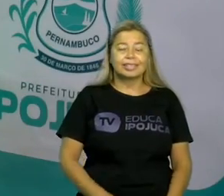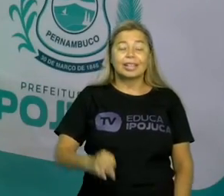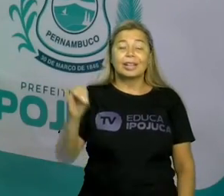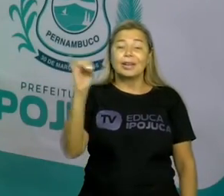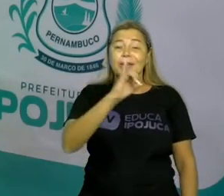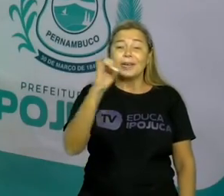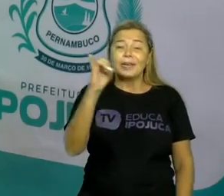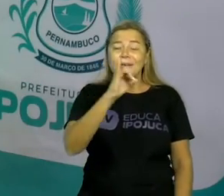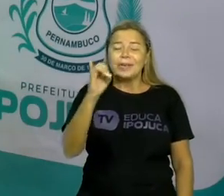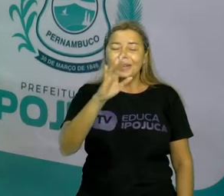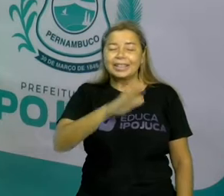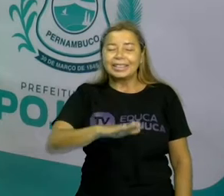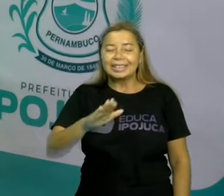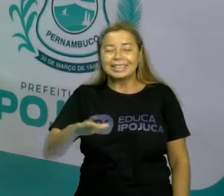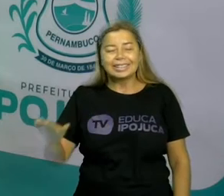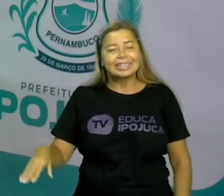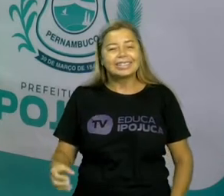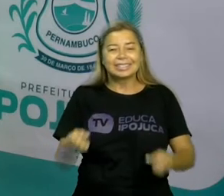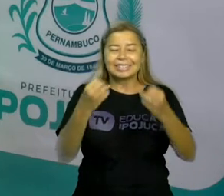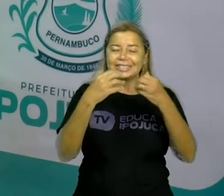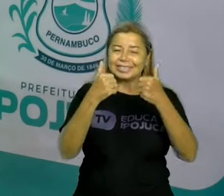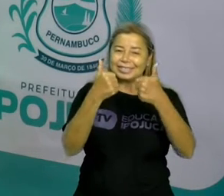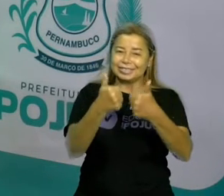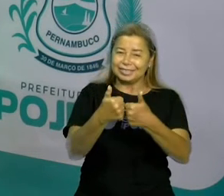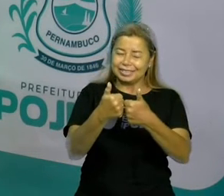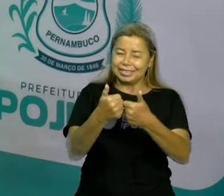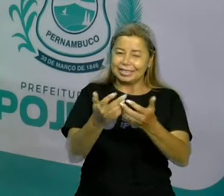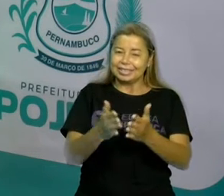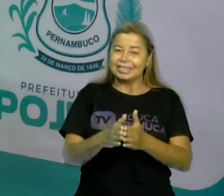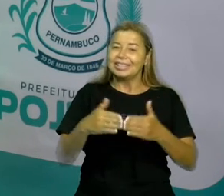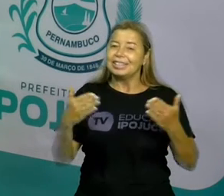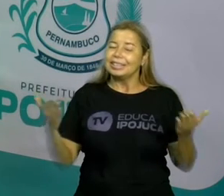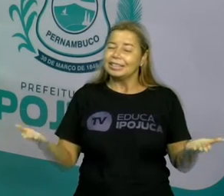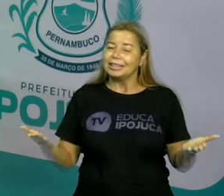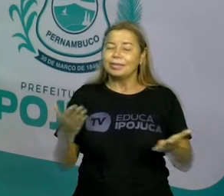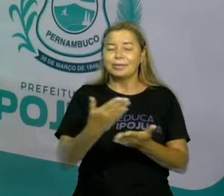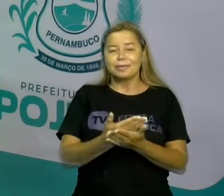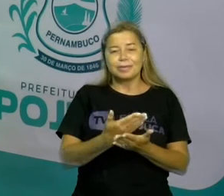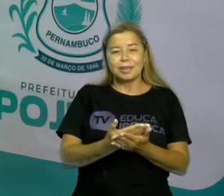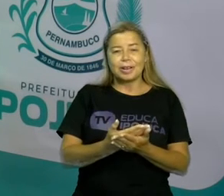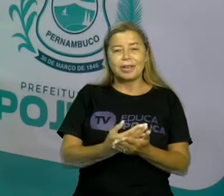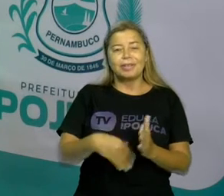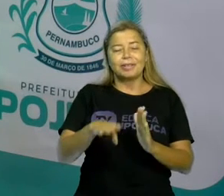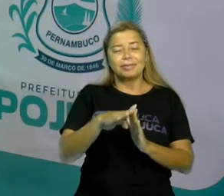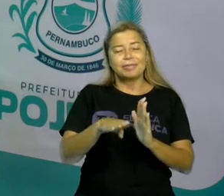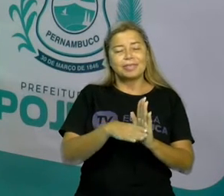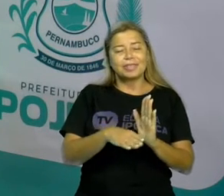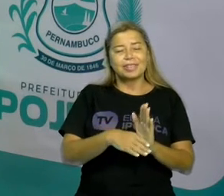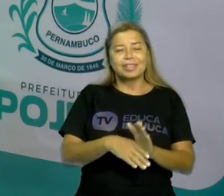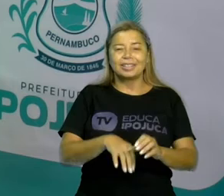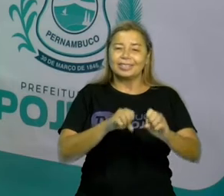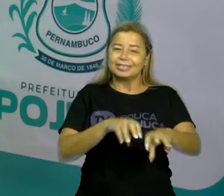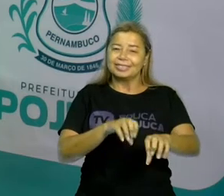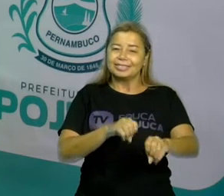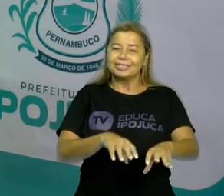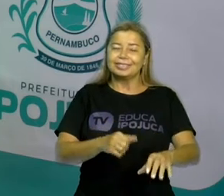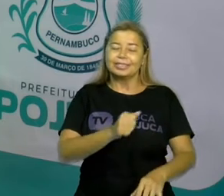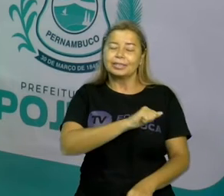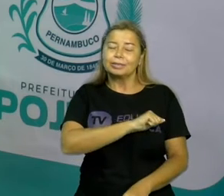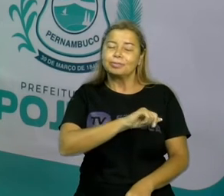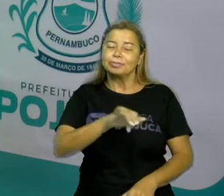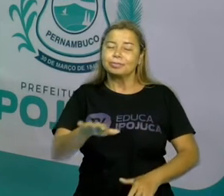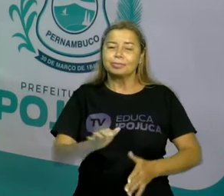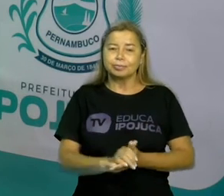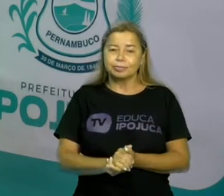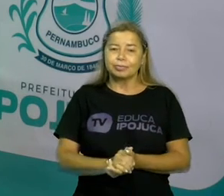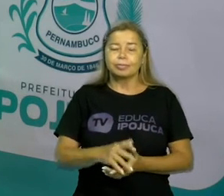Olá, crianças, tudo bem com vocês? Estamos em mais uma aula do projeto Educa Ipojuca. Aqui quem vos